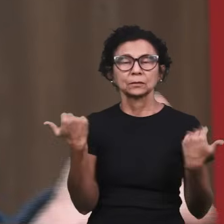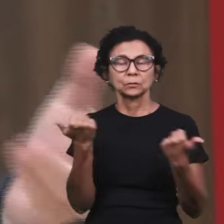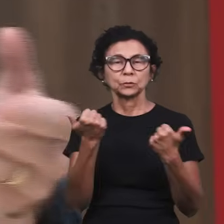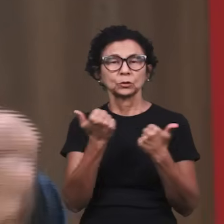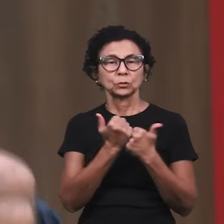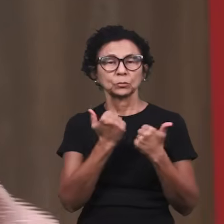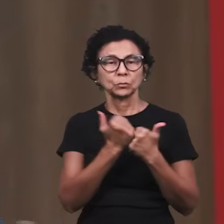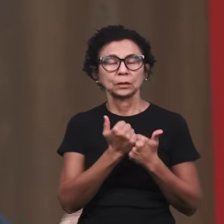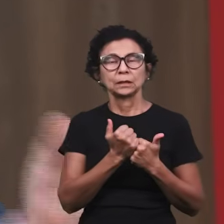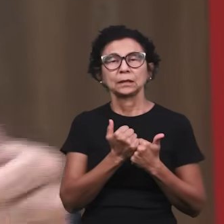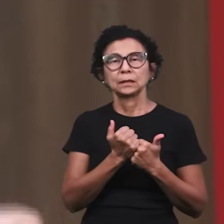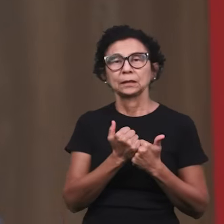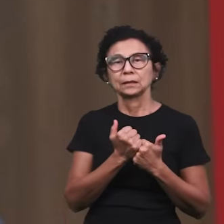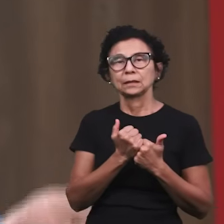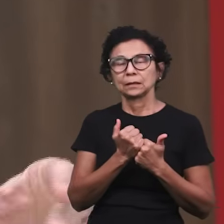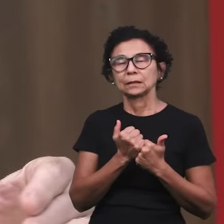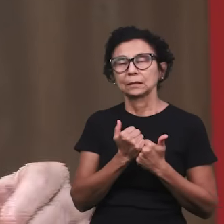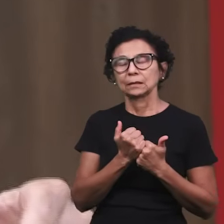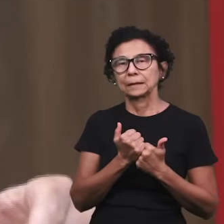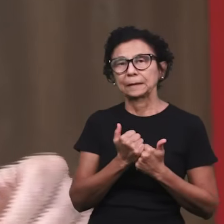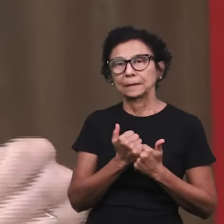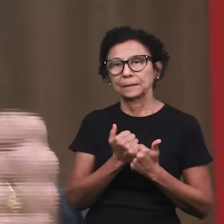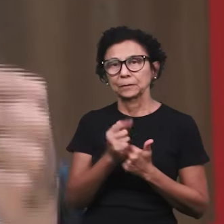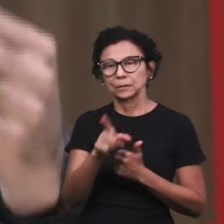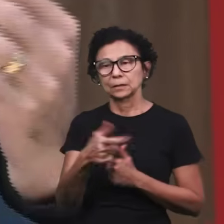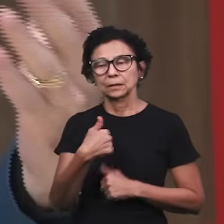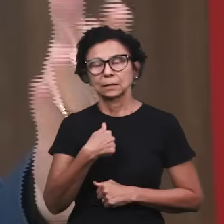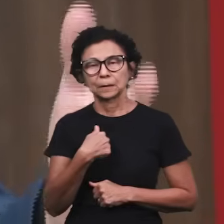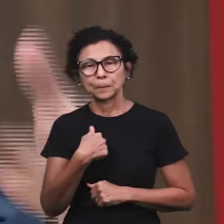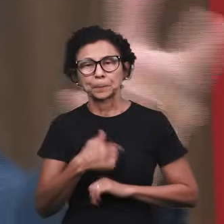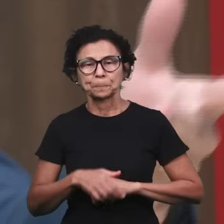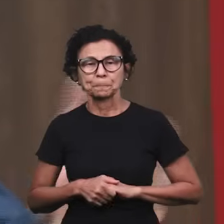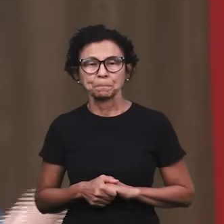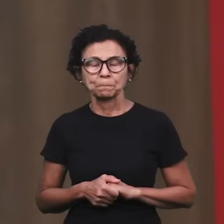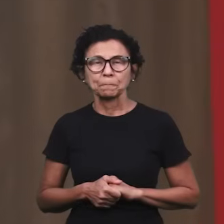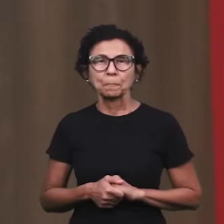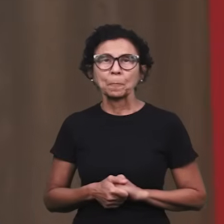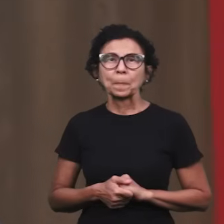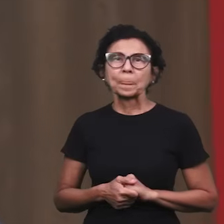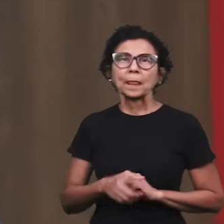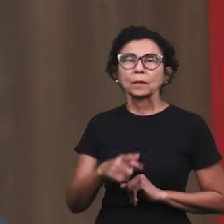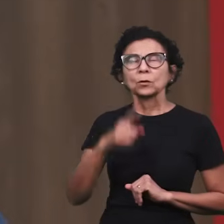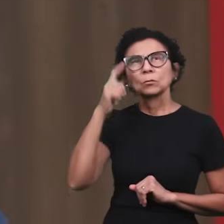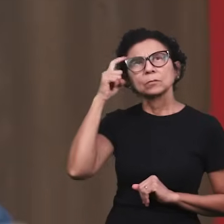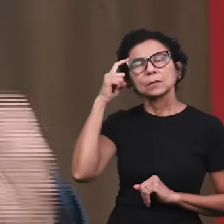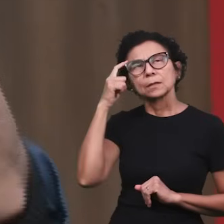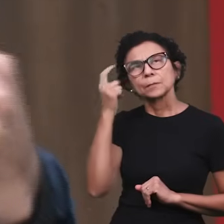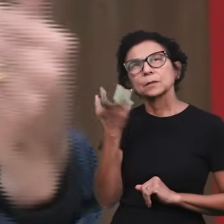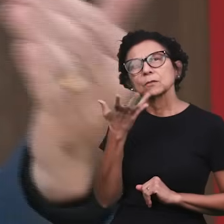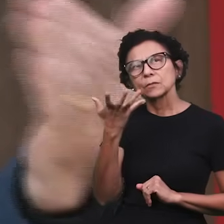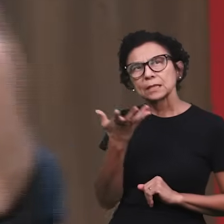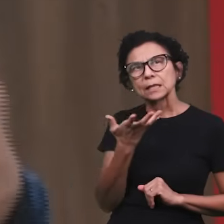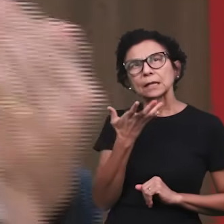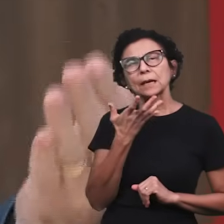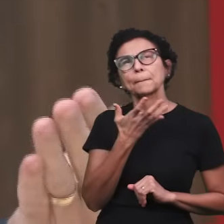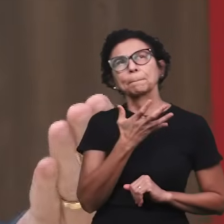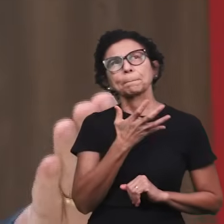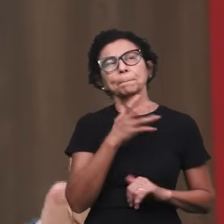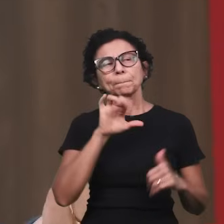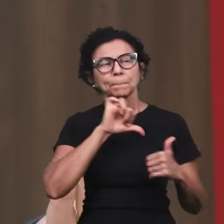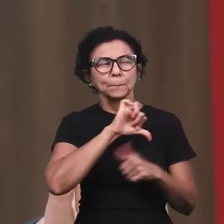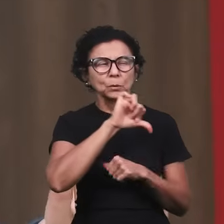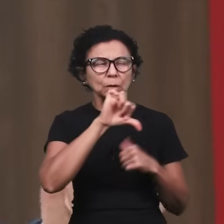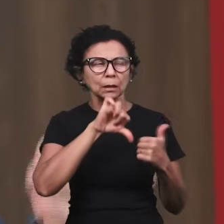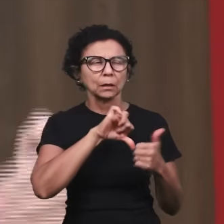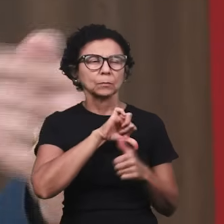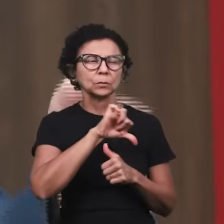Então, você se mortificar, você está amando mais. E se ambos pensarem